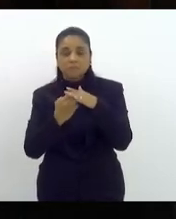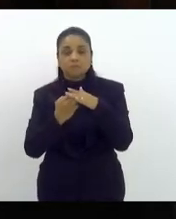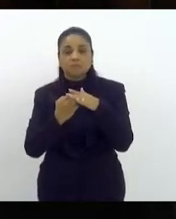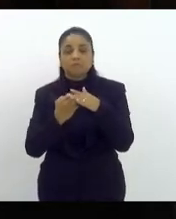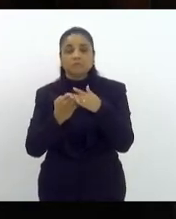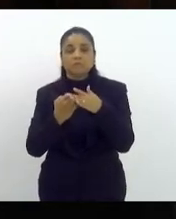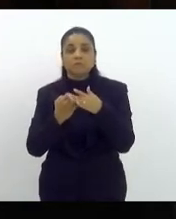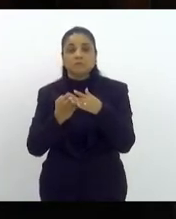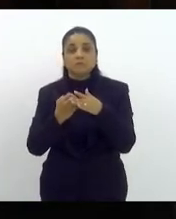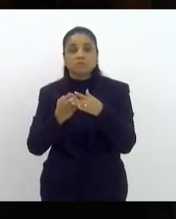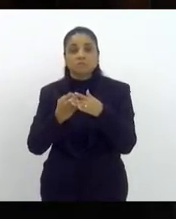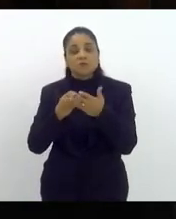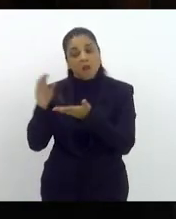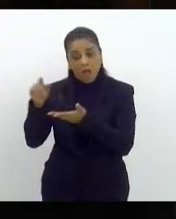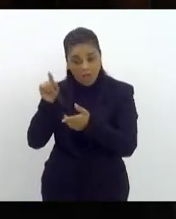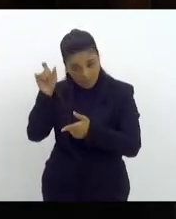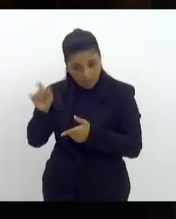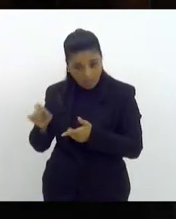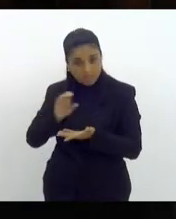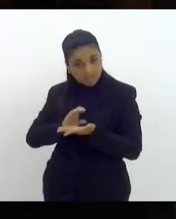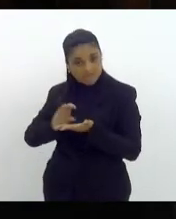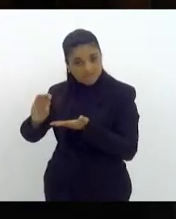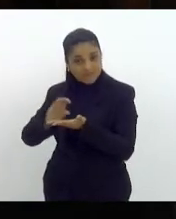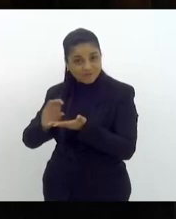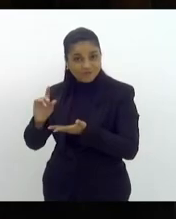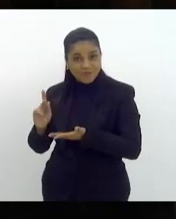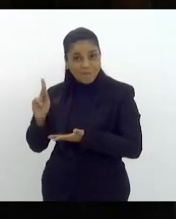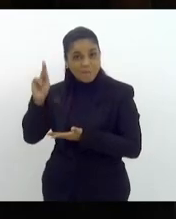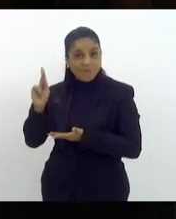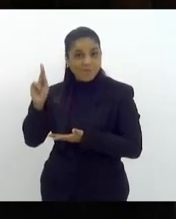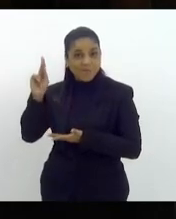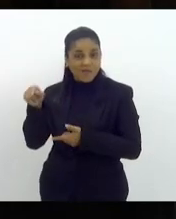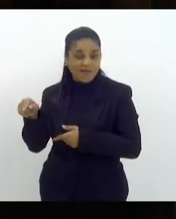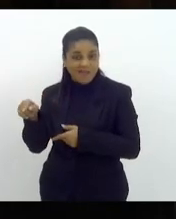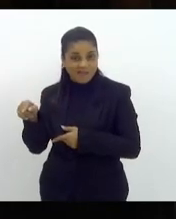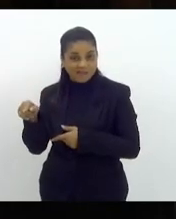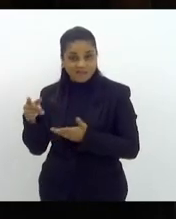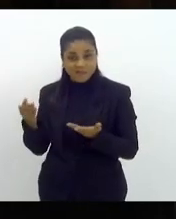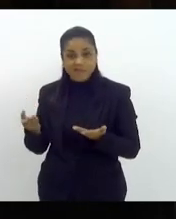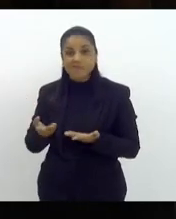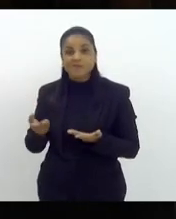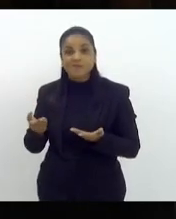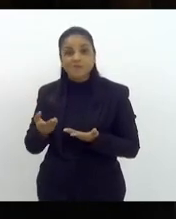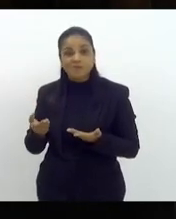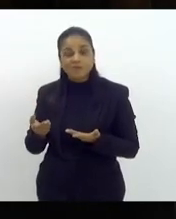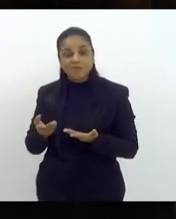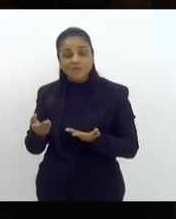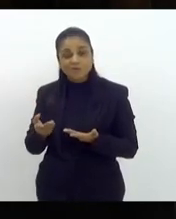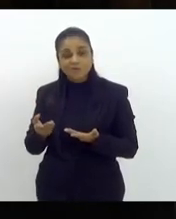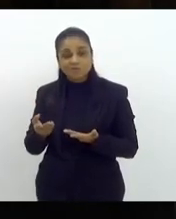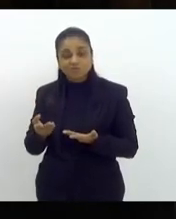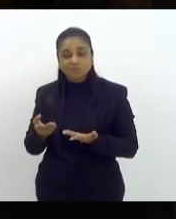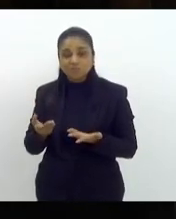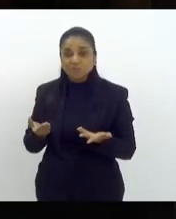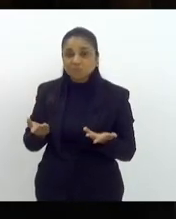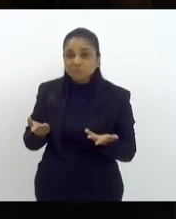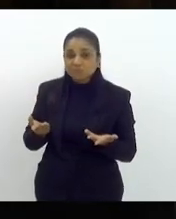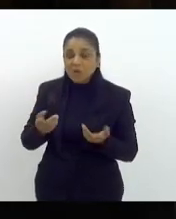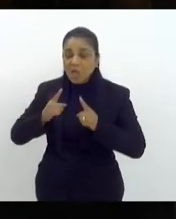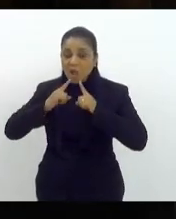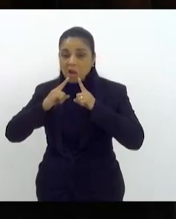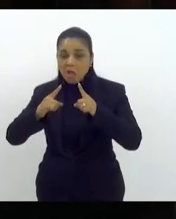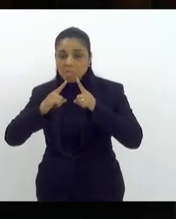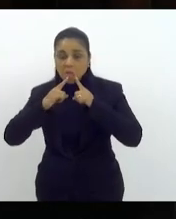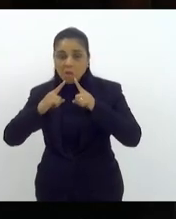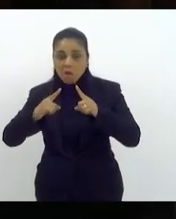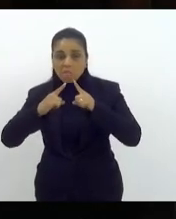inclusive investir lá em Petrobras e tudo e hoje infelizmente falou reclamou